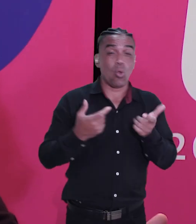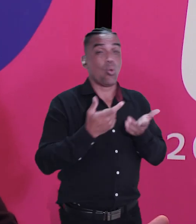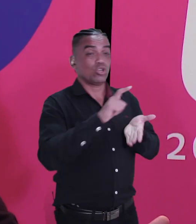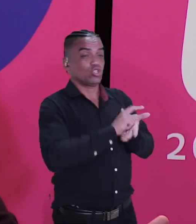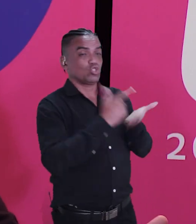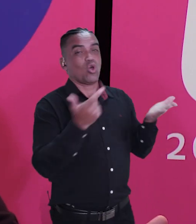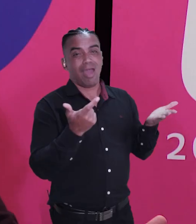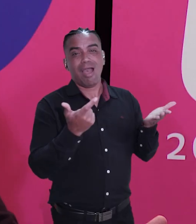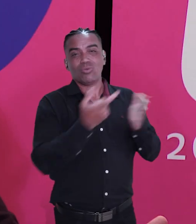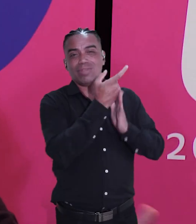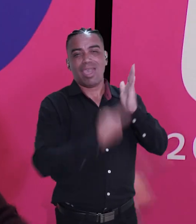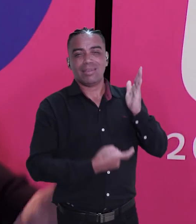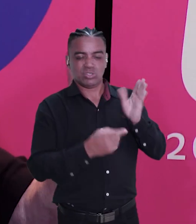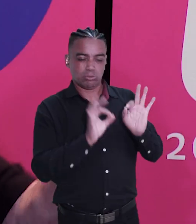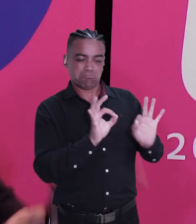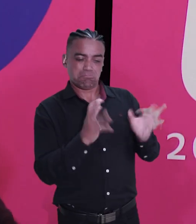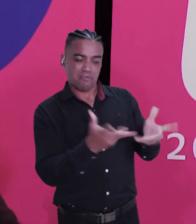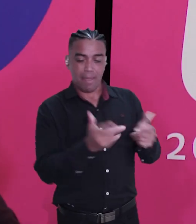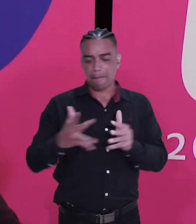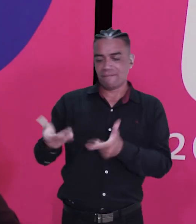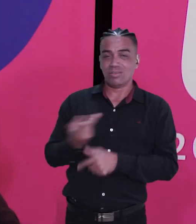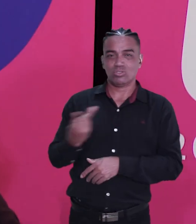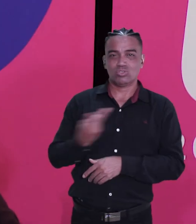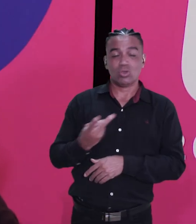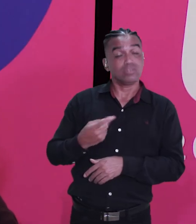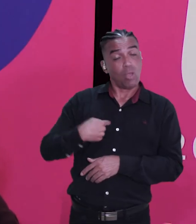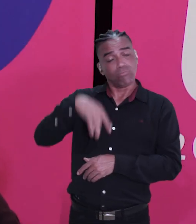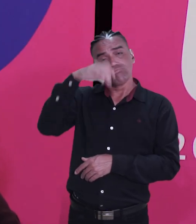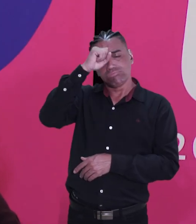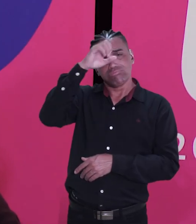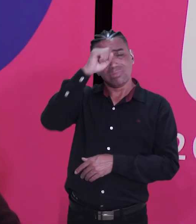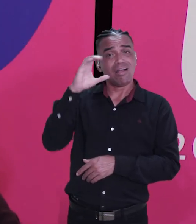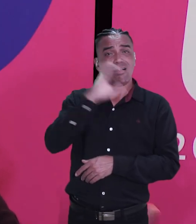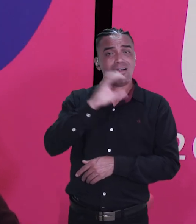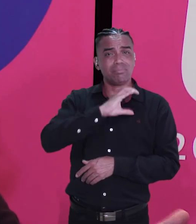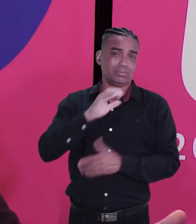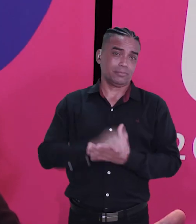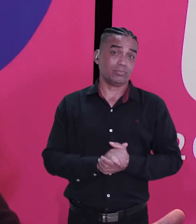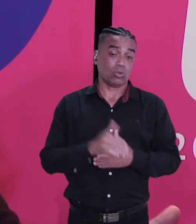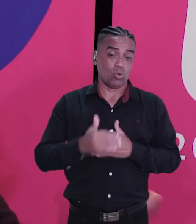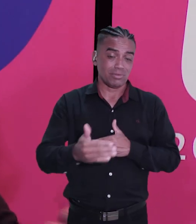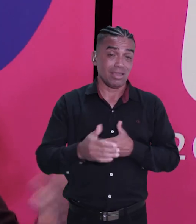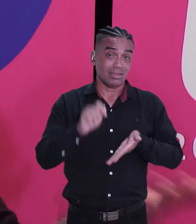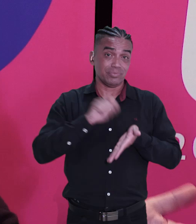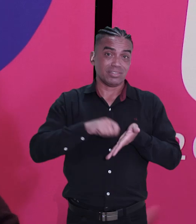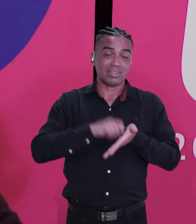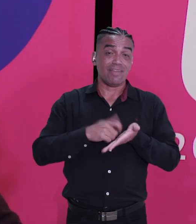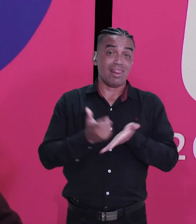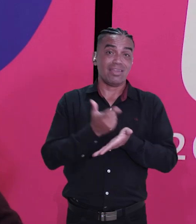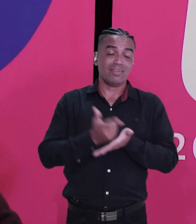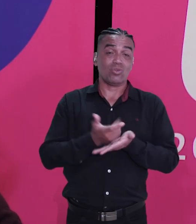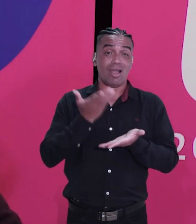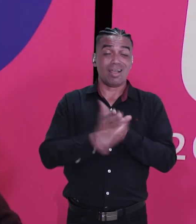tem 1.990 caracteres só, né? Desse tamaninho. E eu aprendi isso logo de saída, né? Quando eu comecei a escrever o próprio